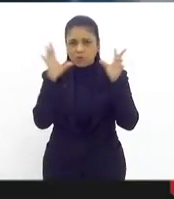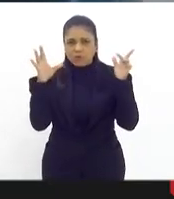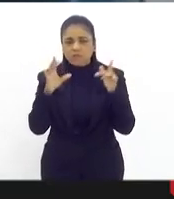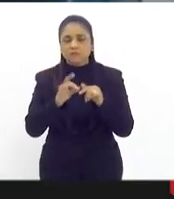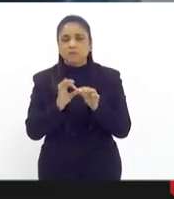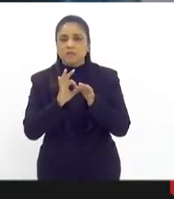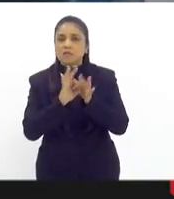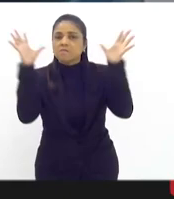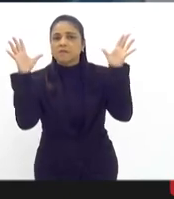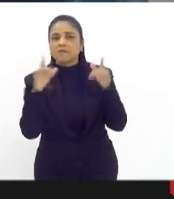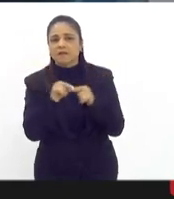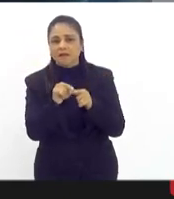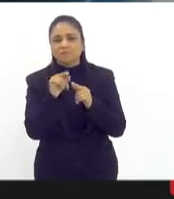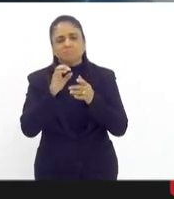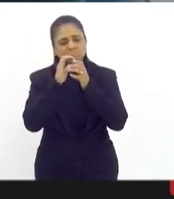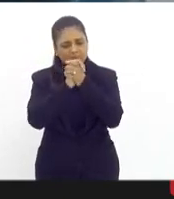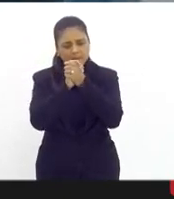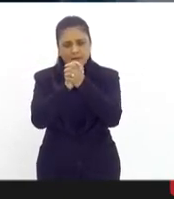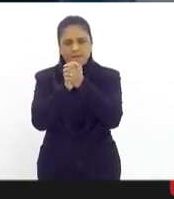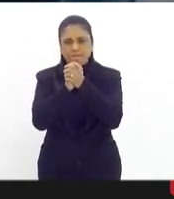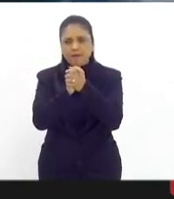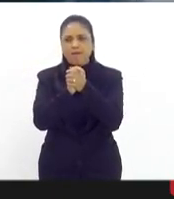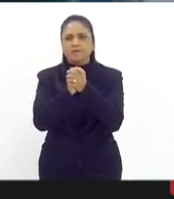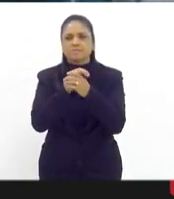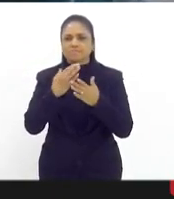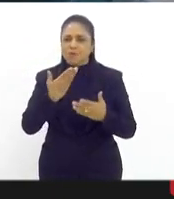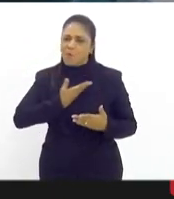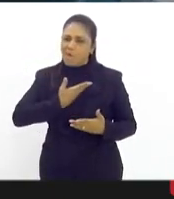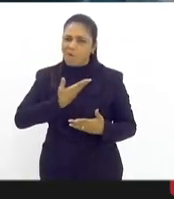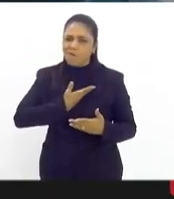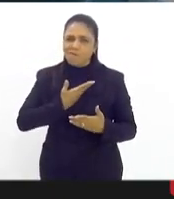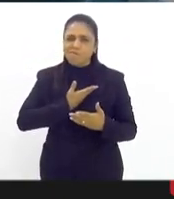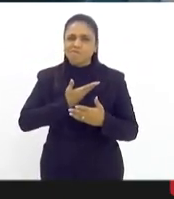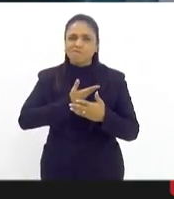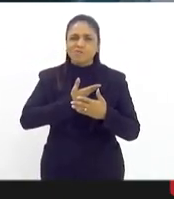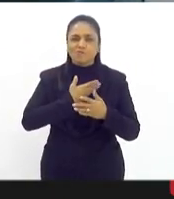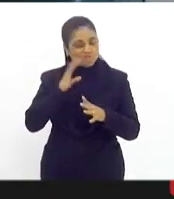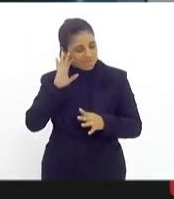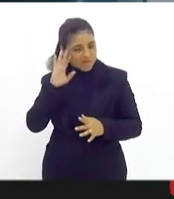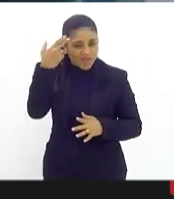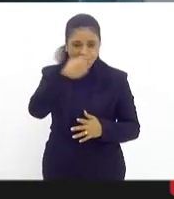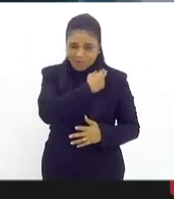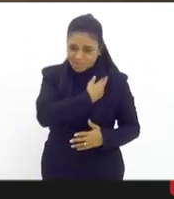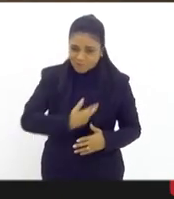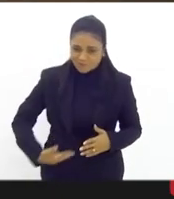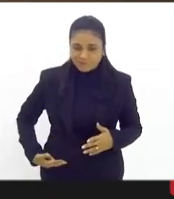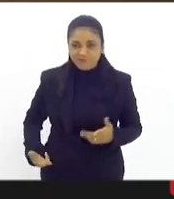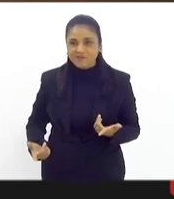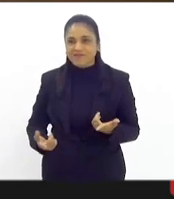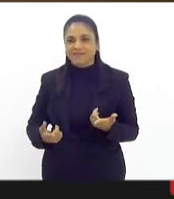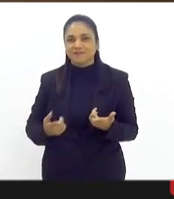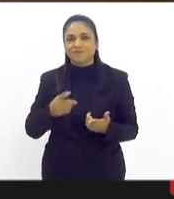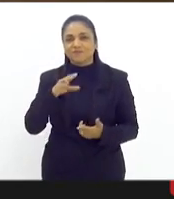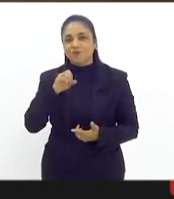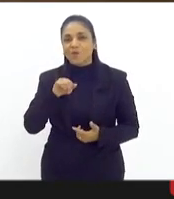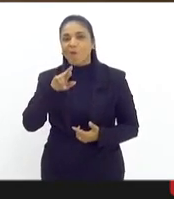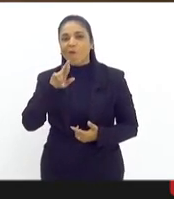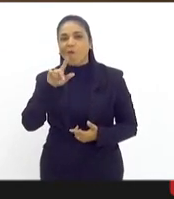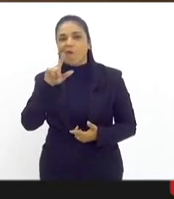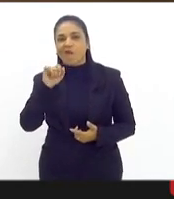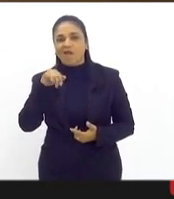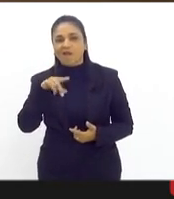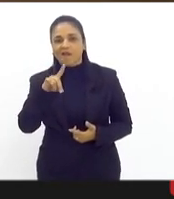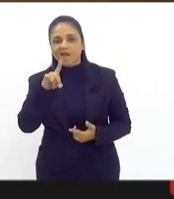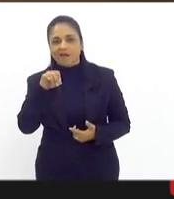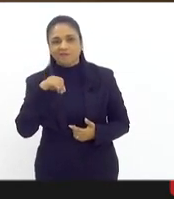liberdade. Parabéns, meu companheiro eco-revolucionário Orlando Silva. Um abraço, querido. Um abraço,